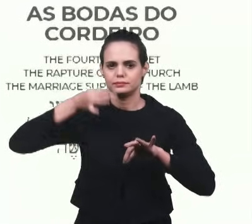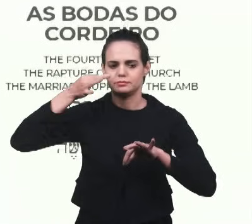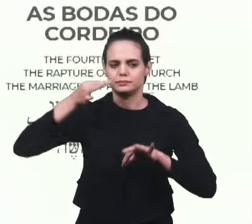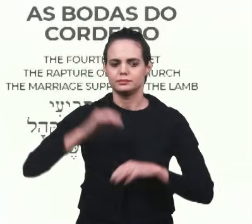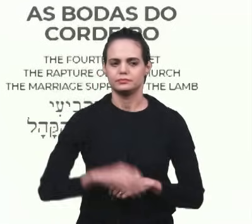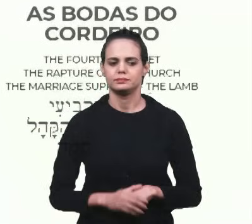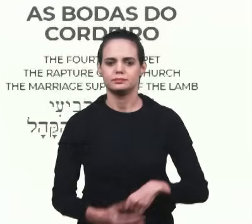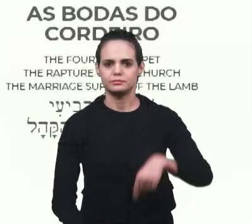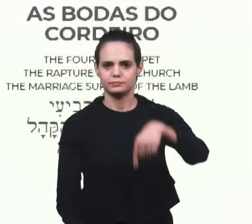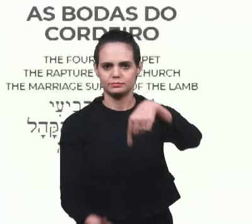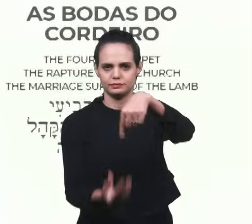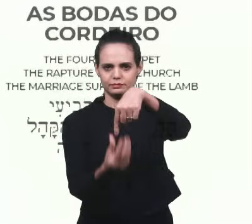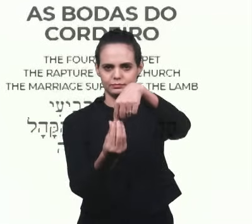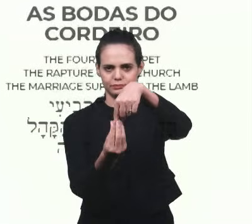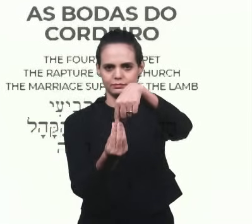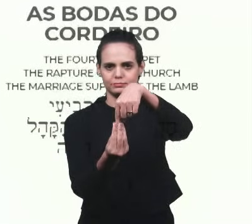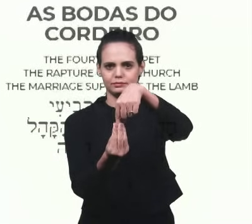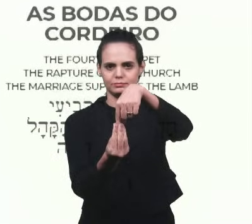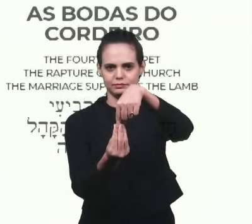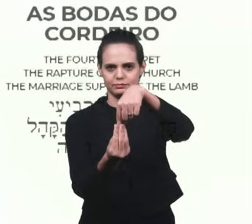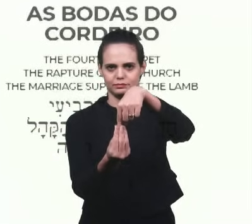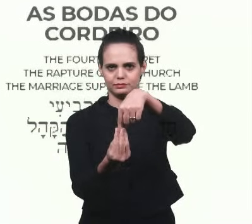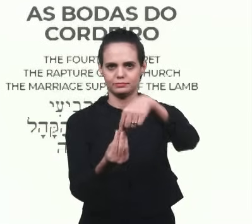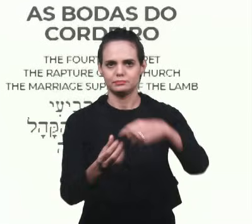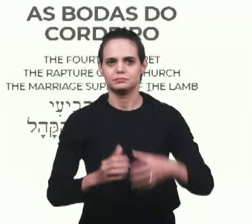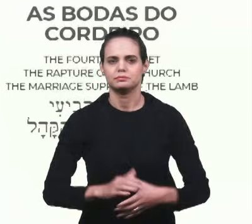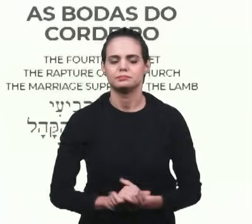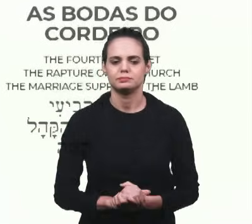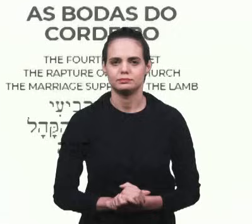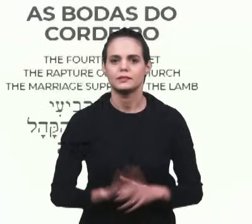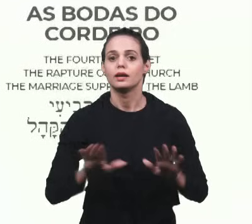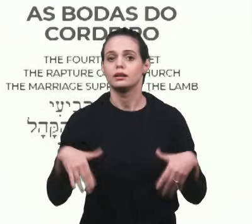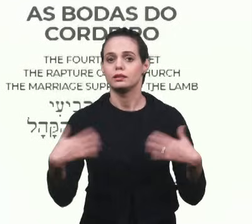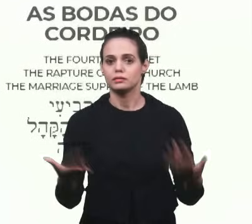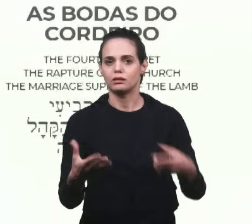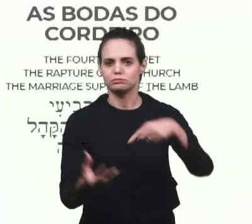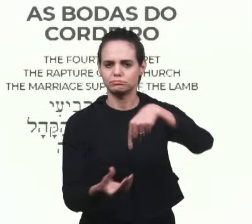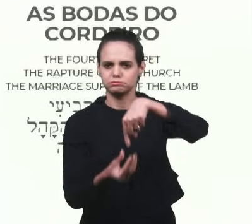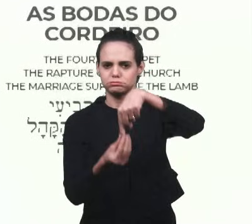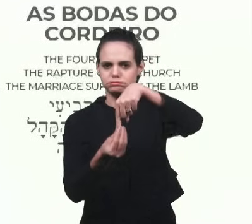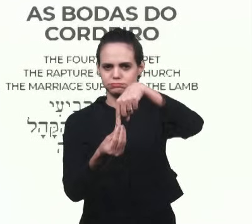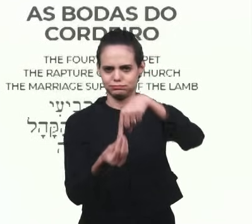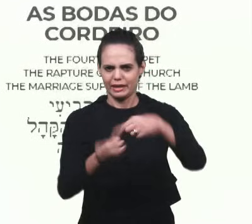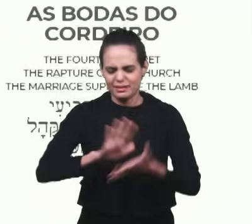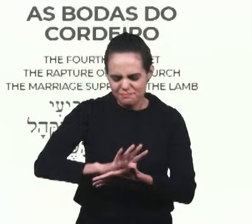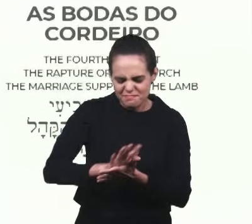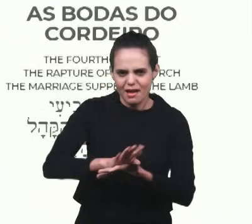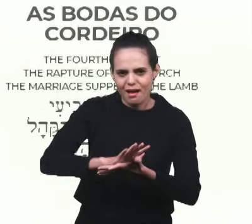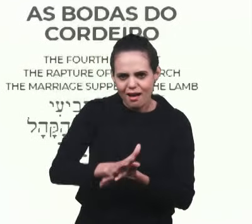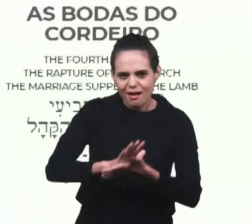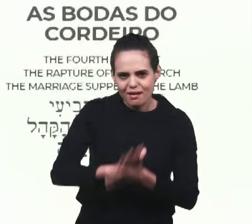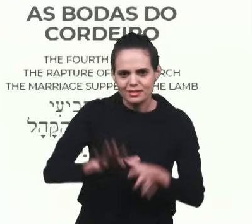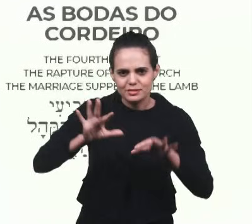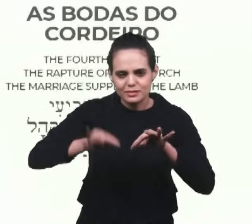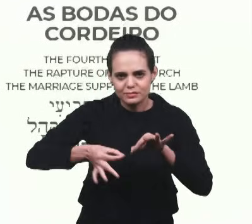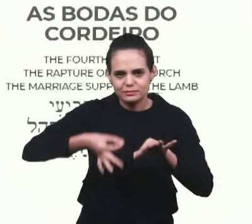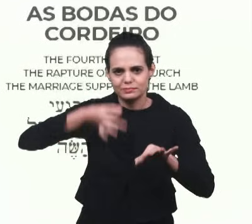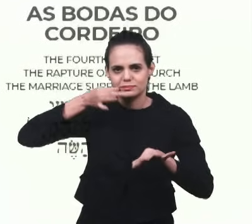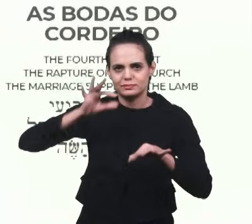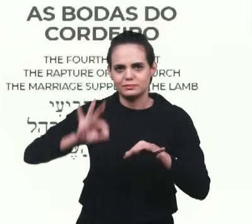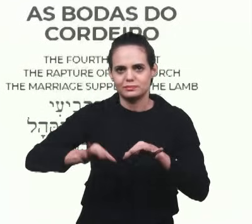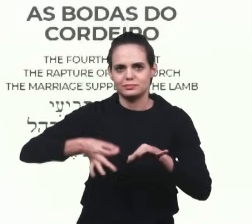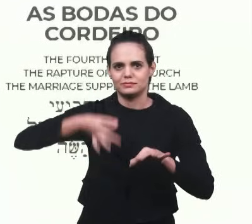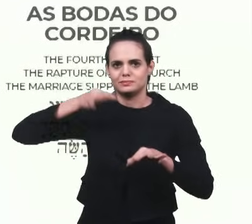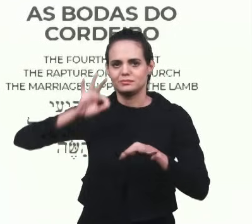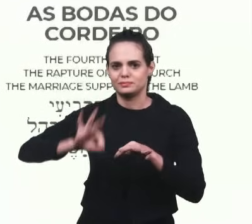Novo Testamento, é a videira. Então, a videira que produz o vinho. Então, o período da igreja é o